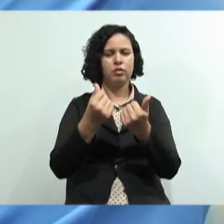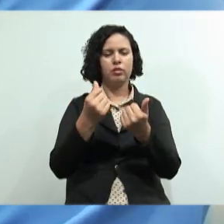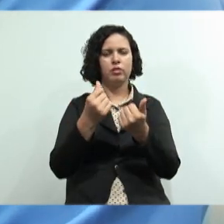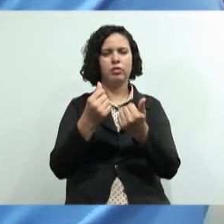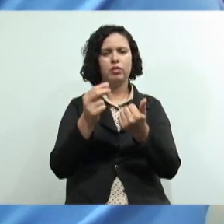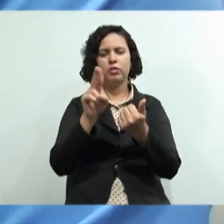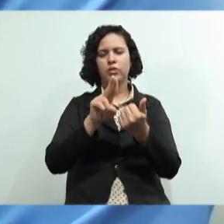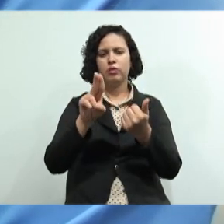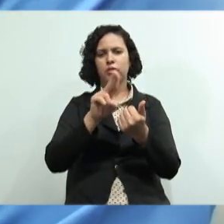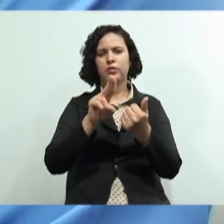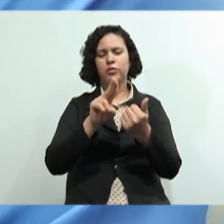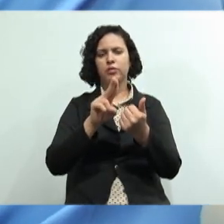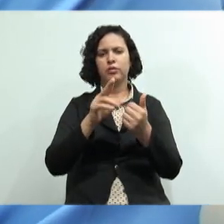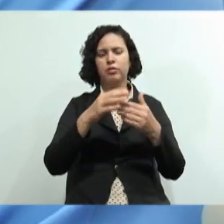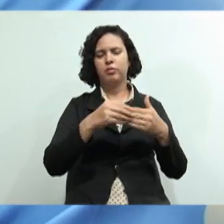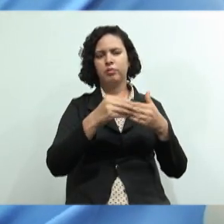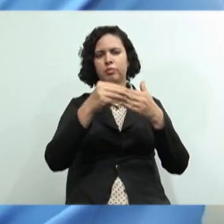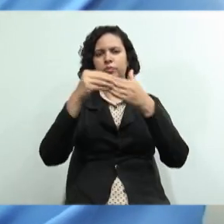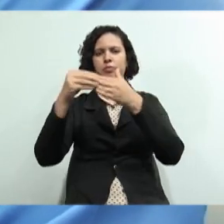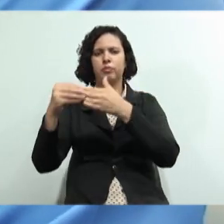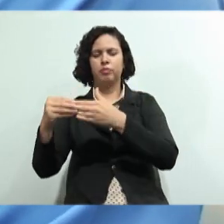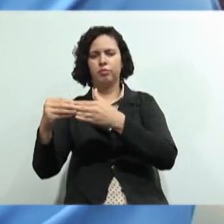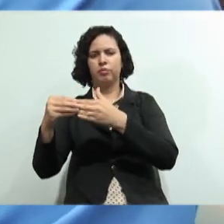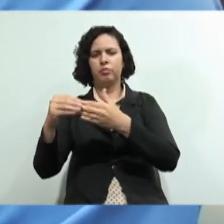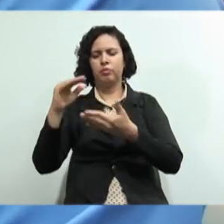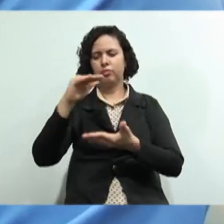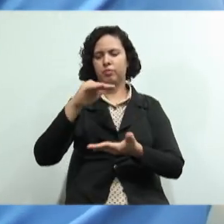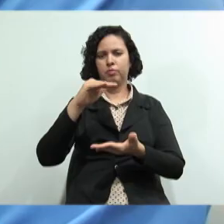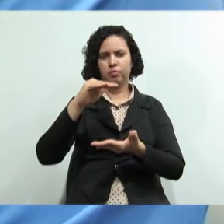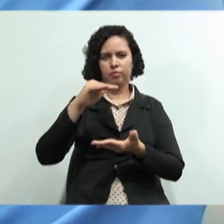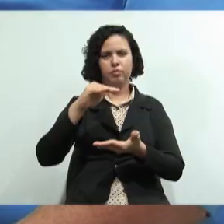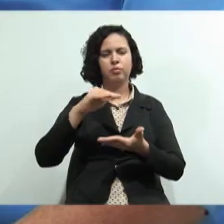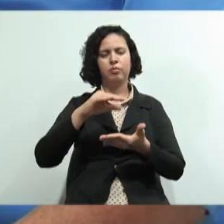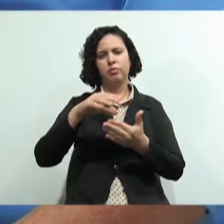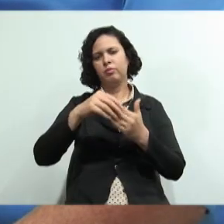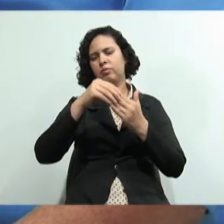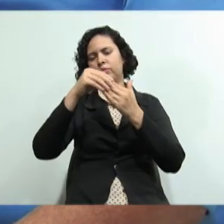das exportações e também a sua produção